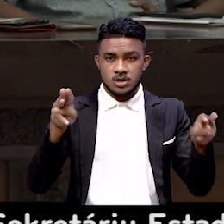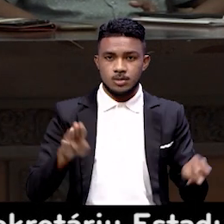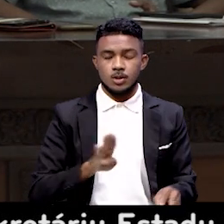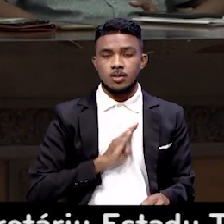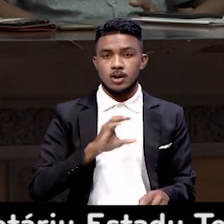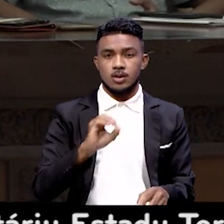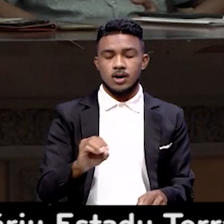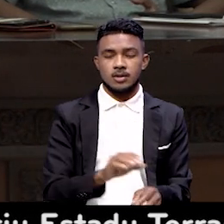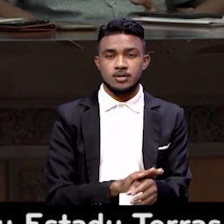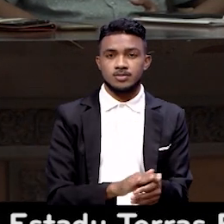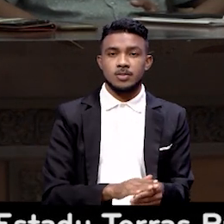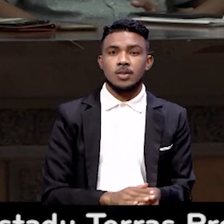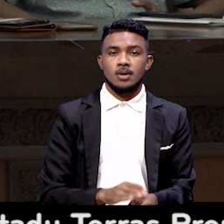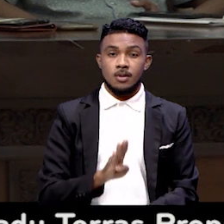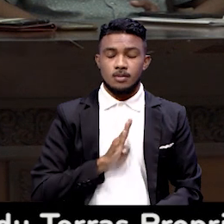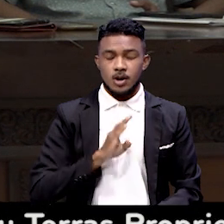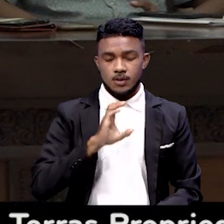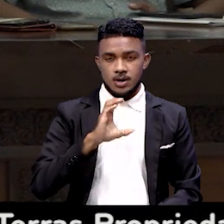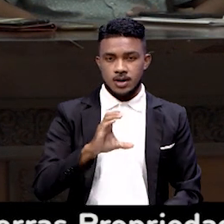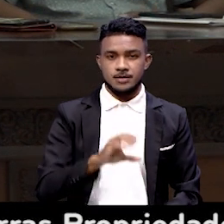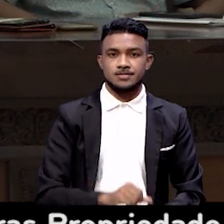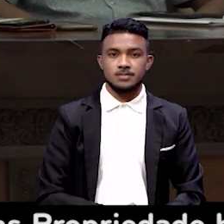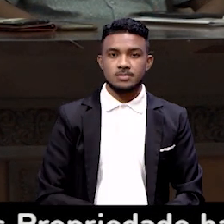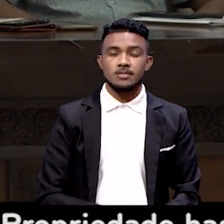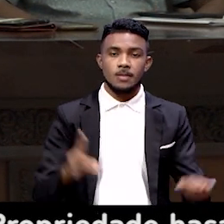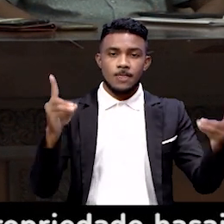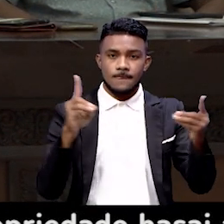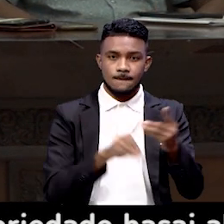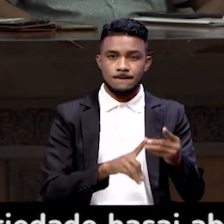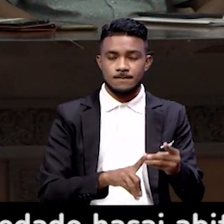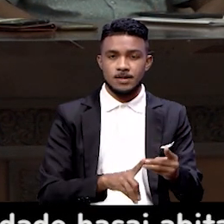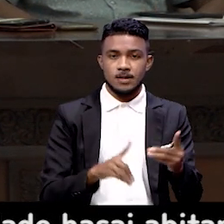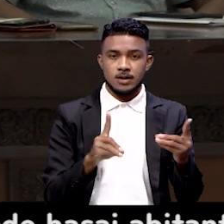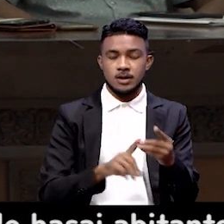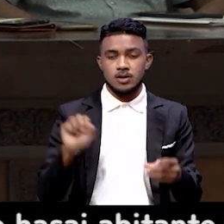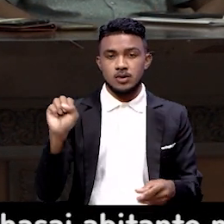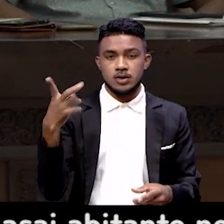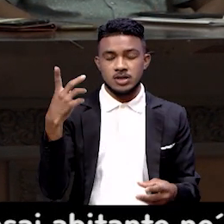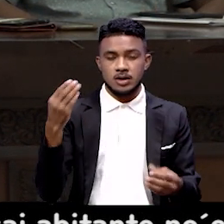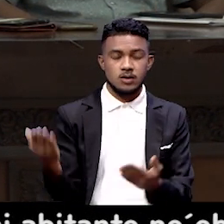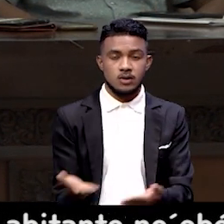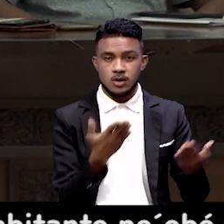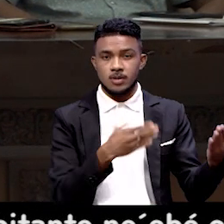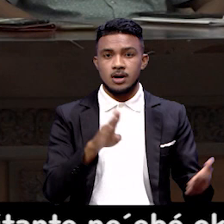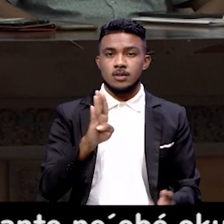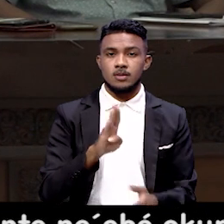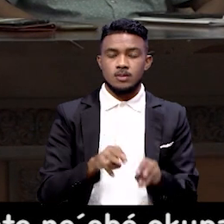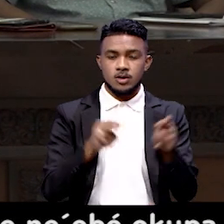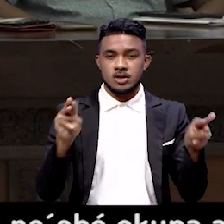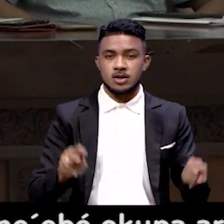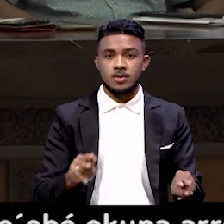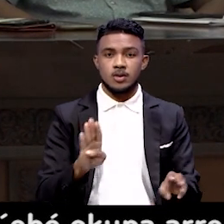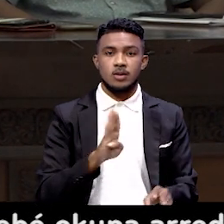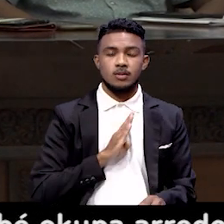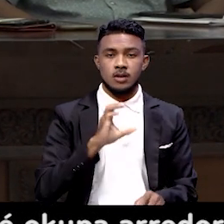ita se haruka babaucau e a dia 12 ita se haruka babaucau cerca de 50